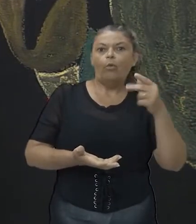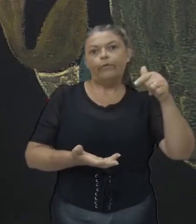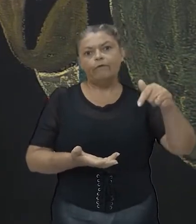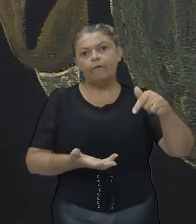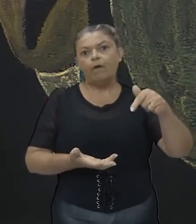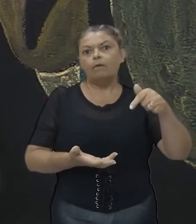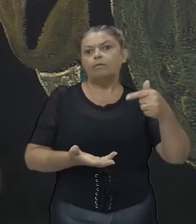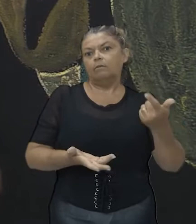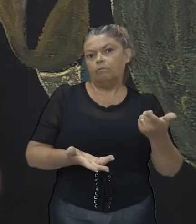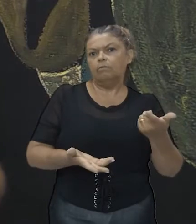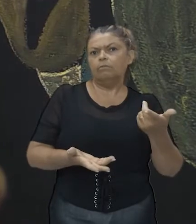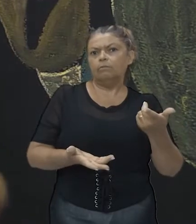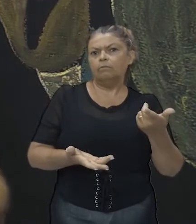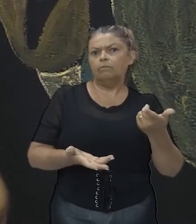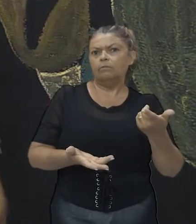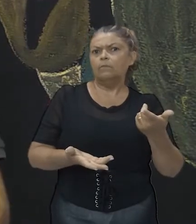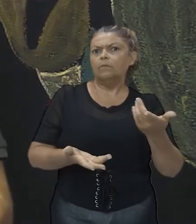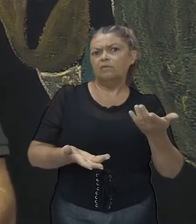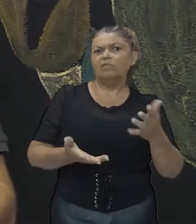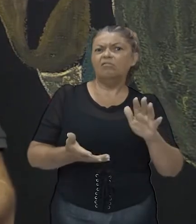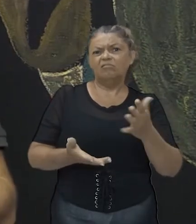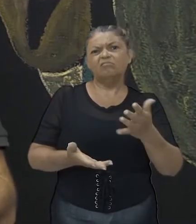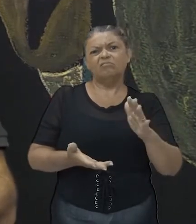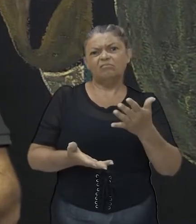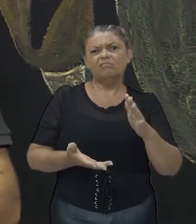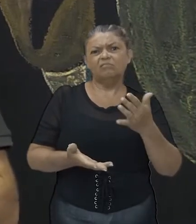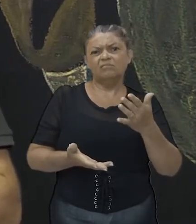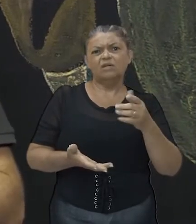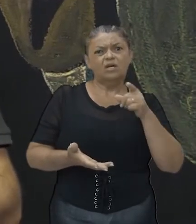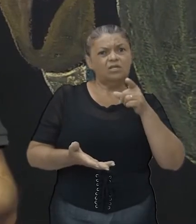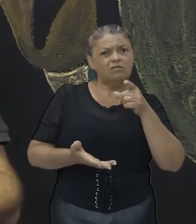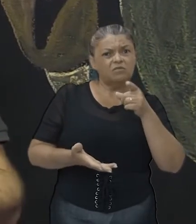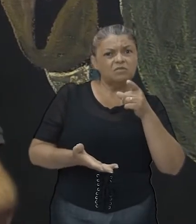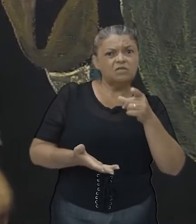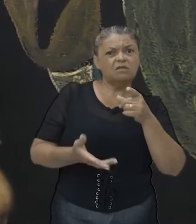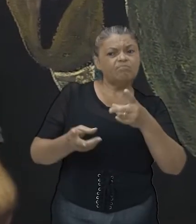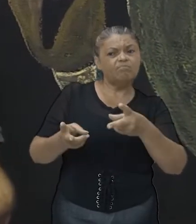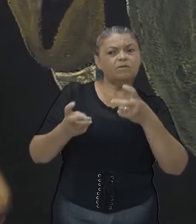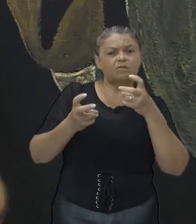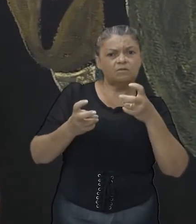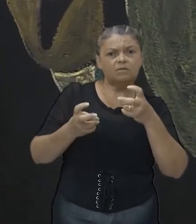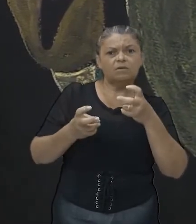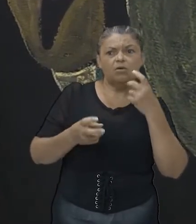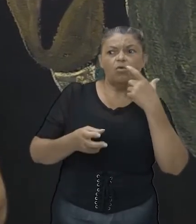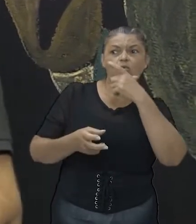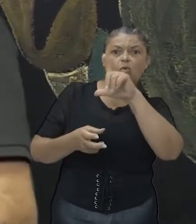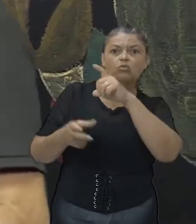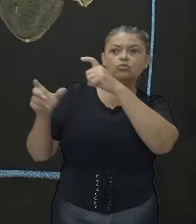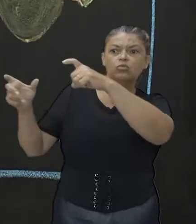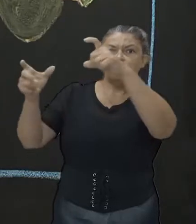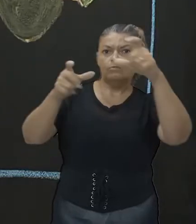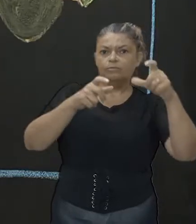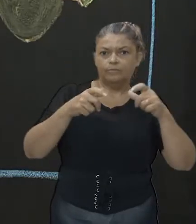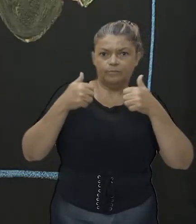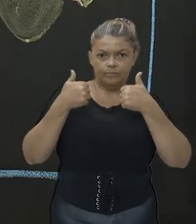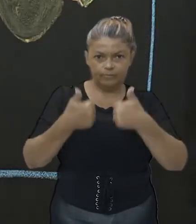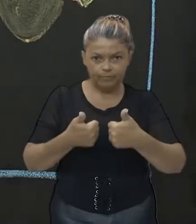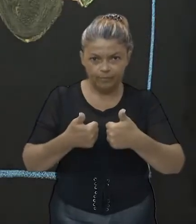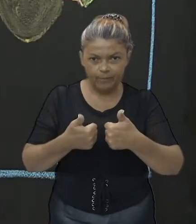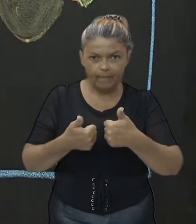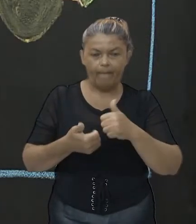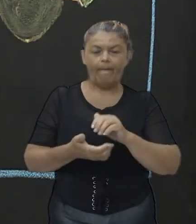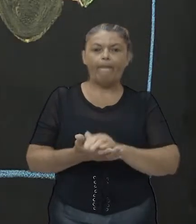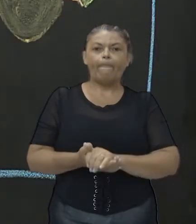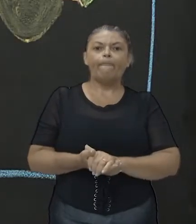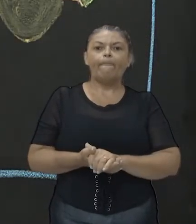então aí algo bastante desproporcional se você levar em consideração todos os outros continentes. Então, nesse